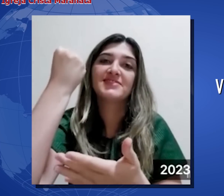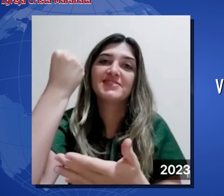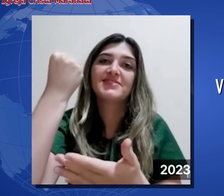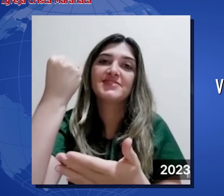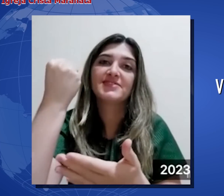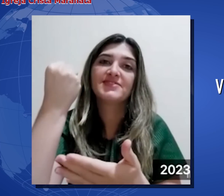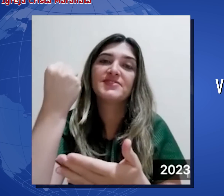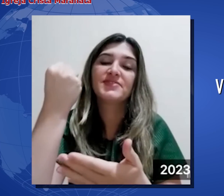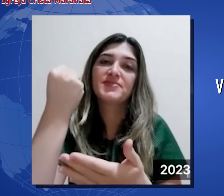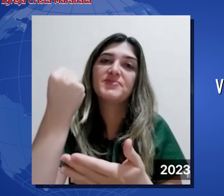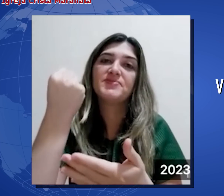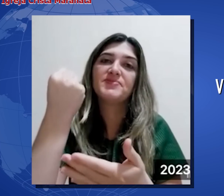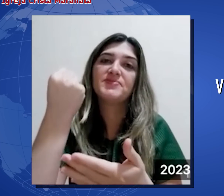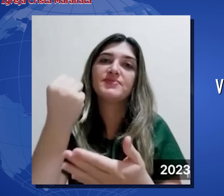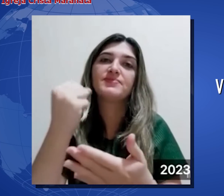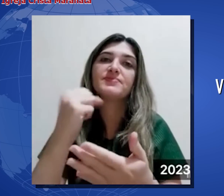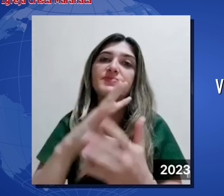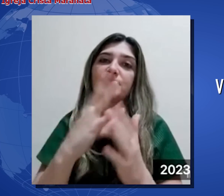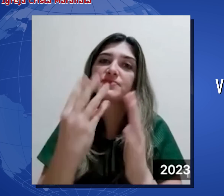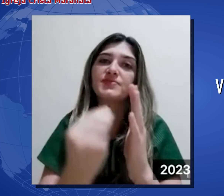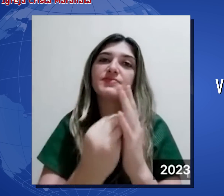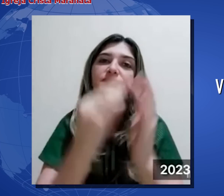do arrebatamento,